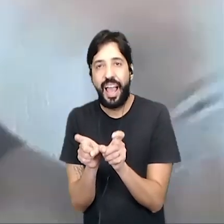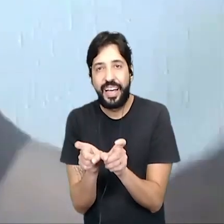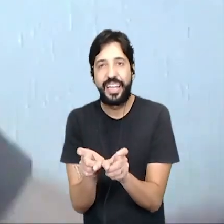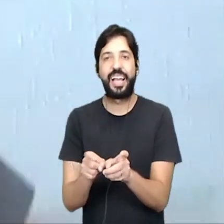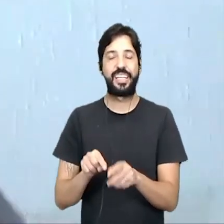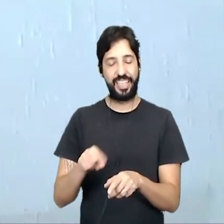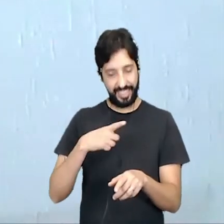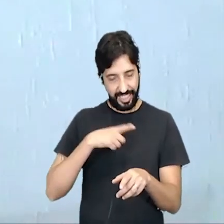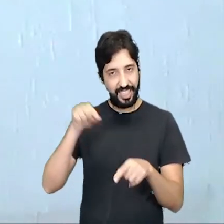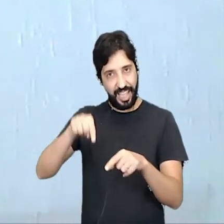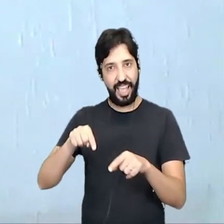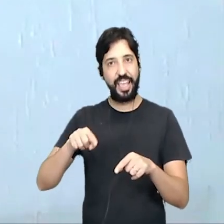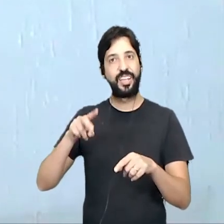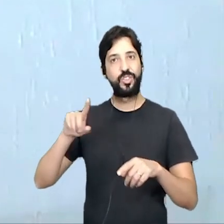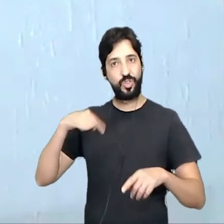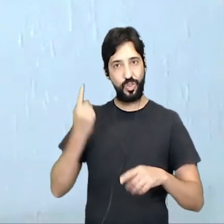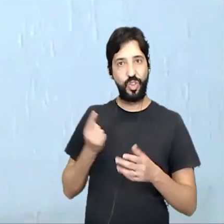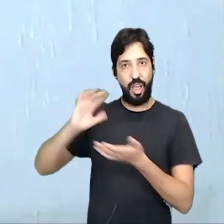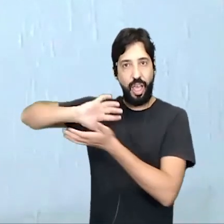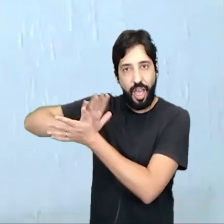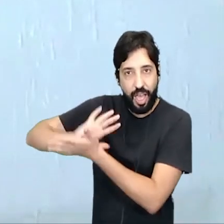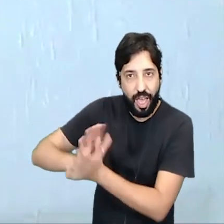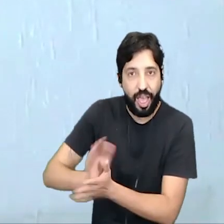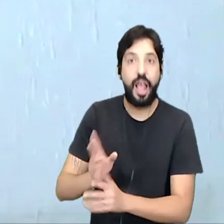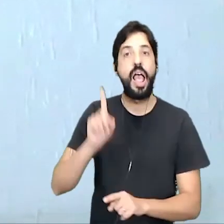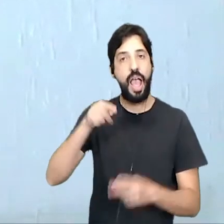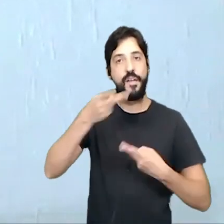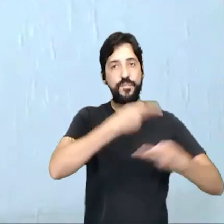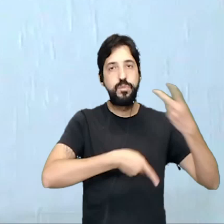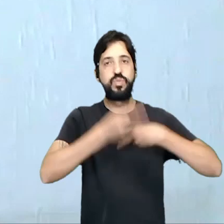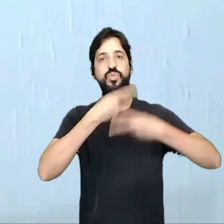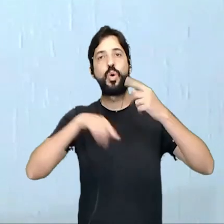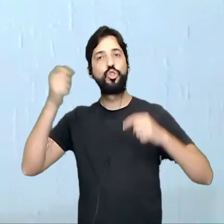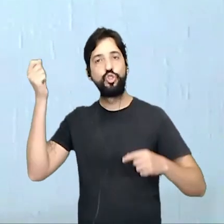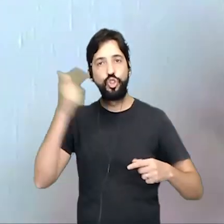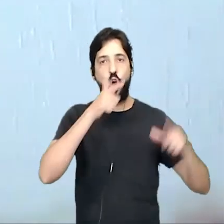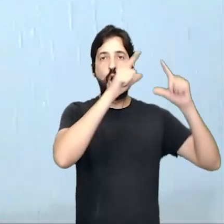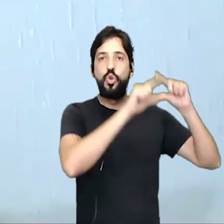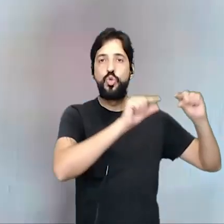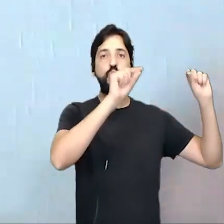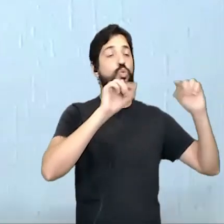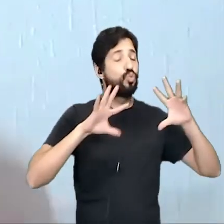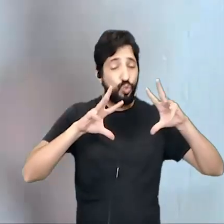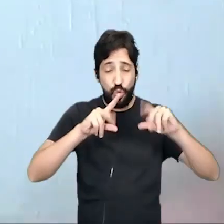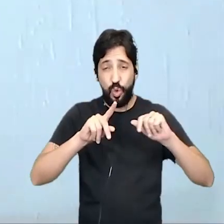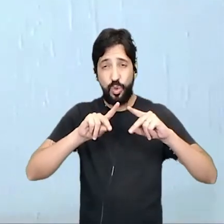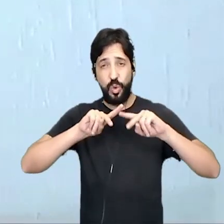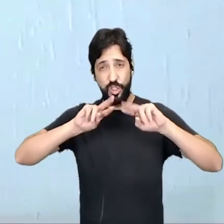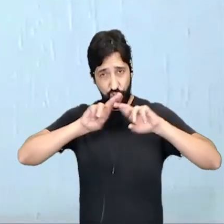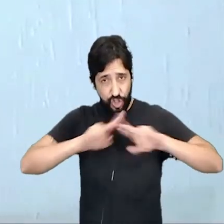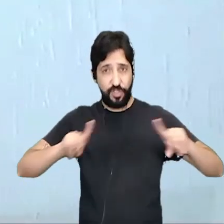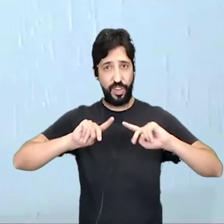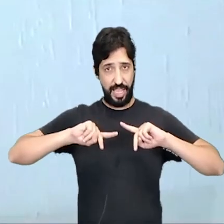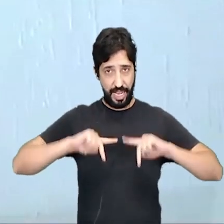a comunidade de caranguejos daquele mangue que está sendo devastado, é o vento, é o sol, é a lua,